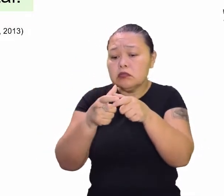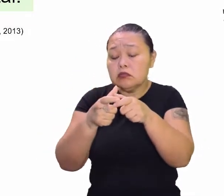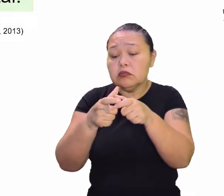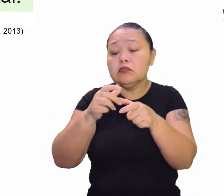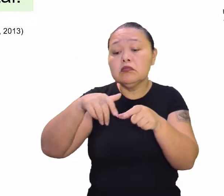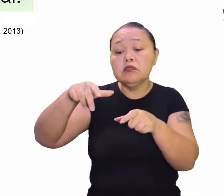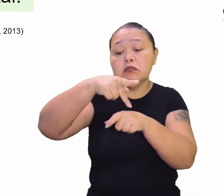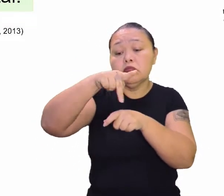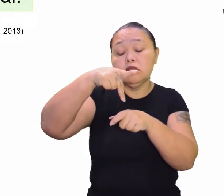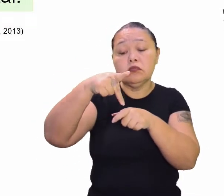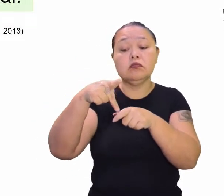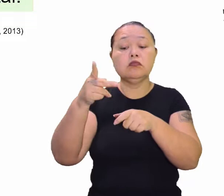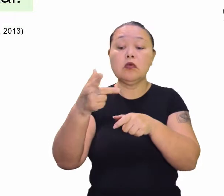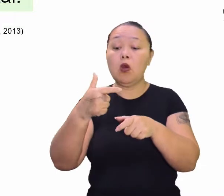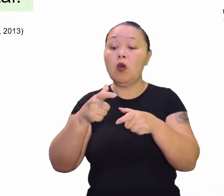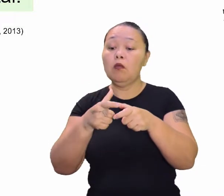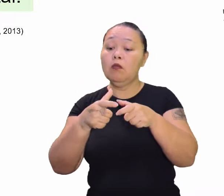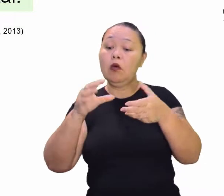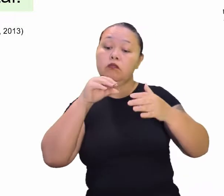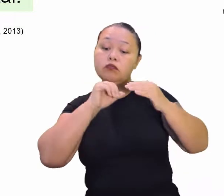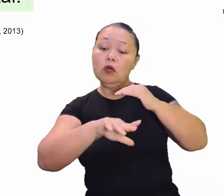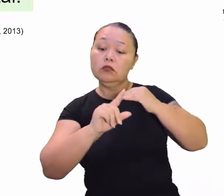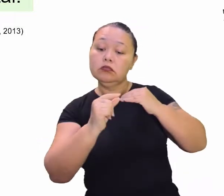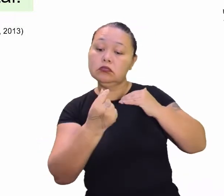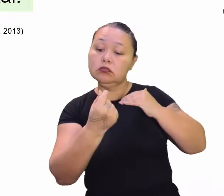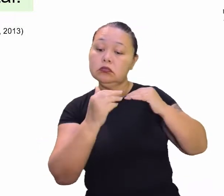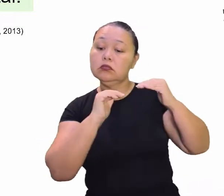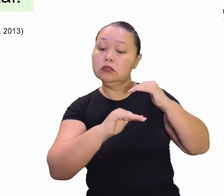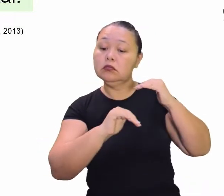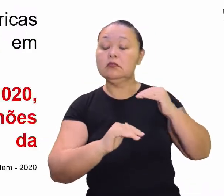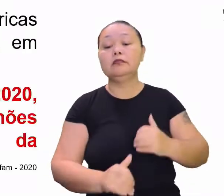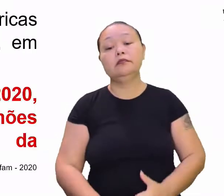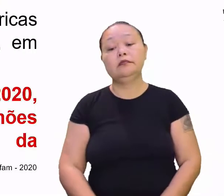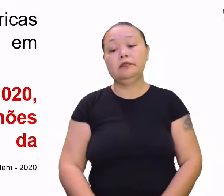do país, às vezes, vivendo com muito dinheiro, com muita concentração de renda.